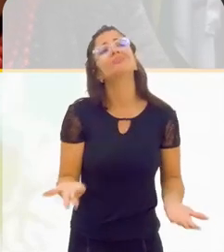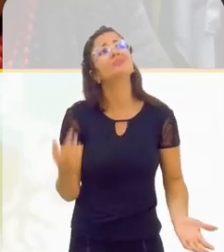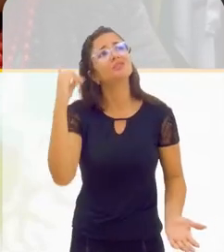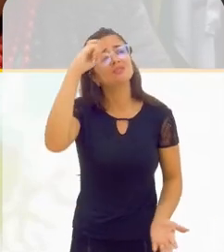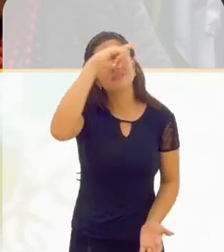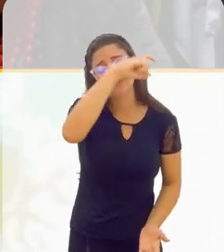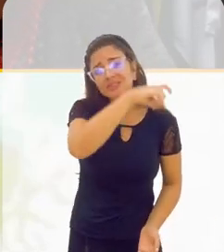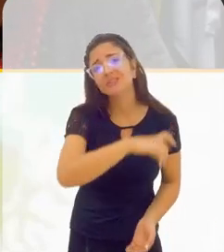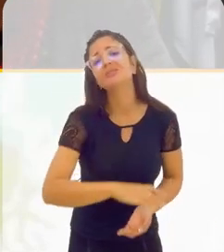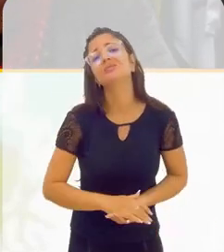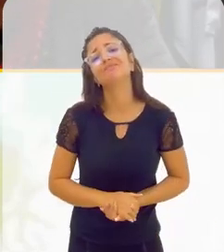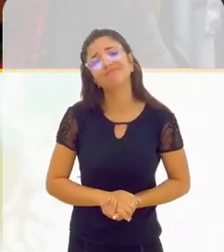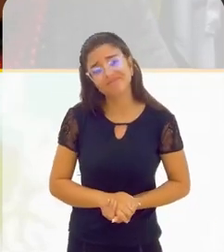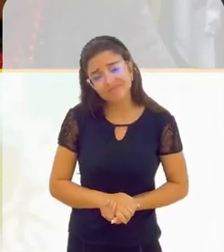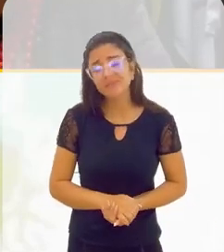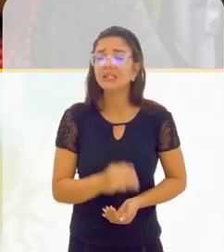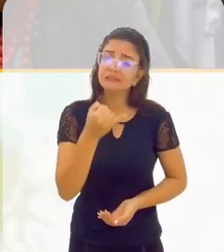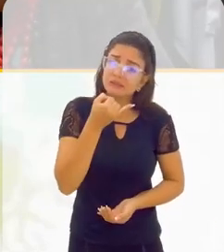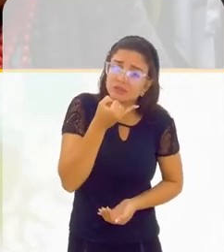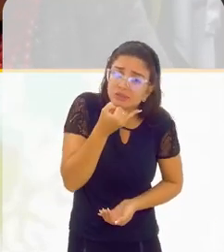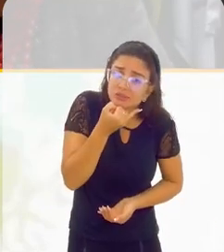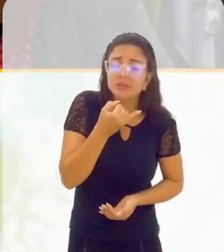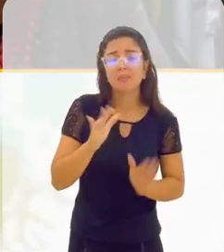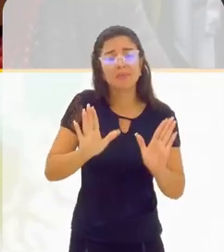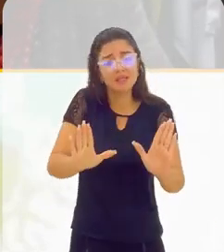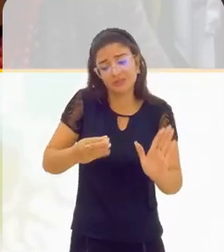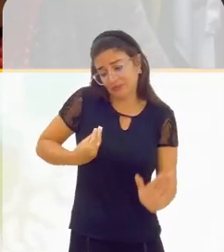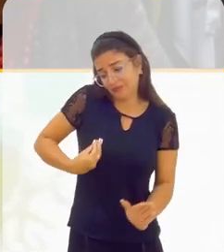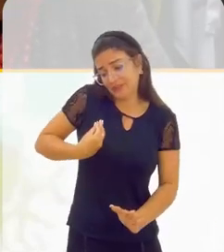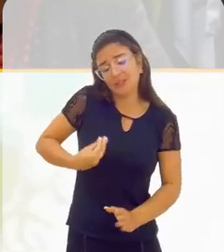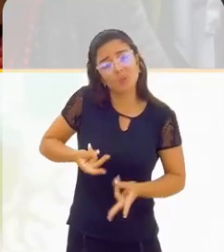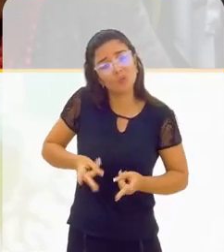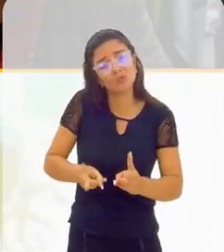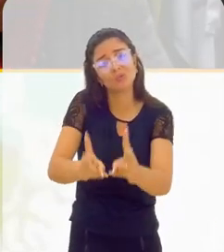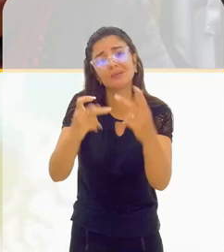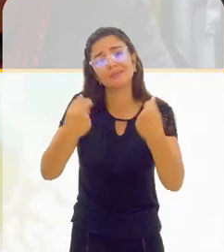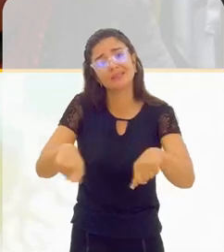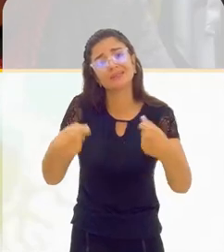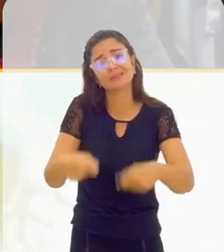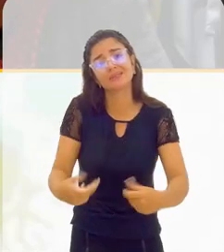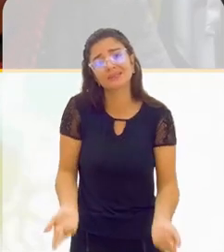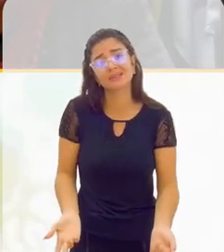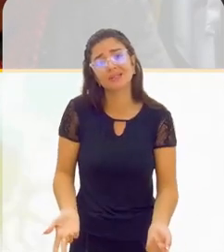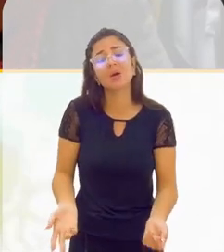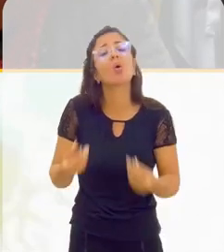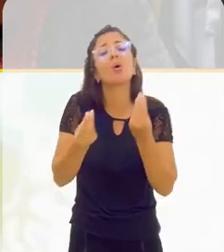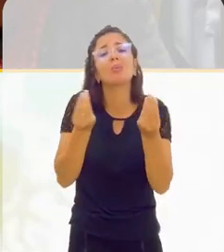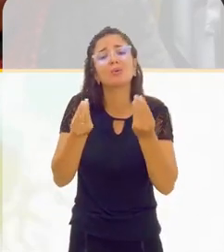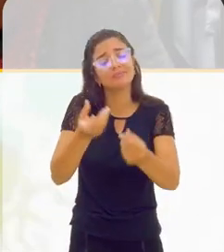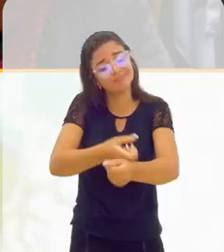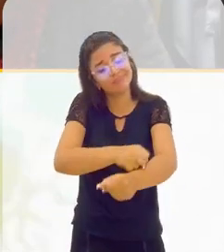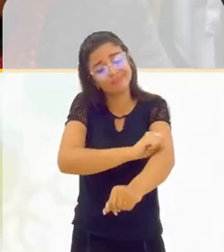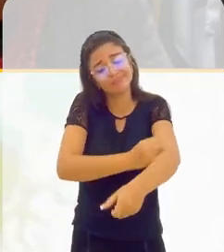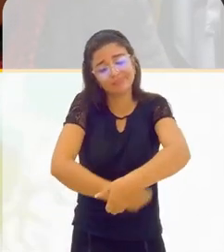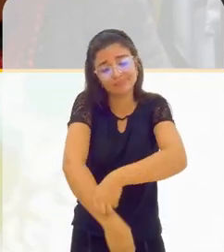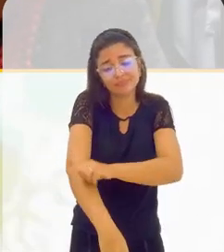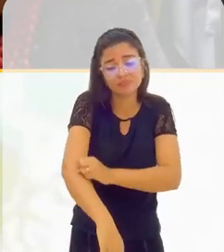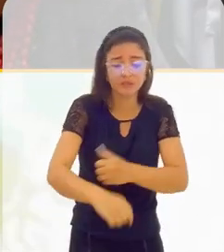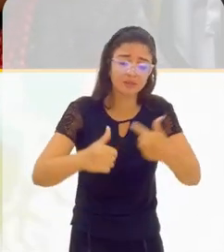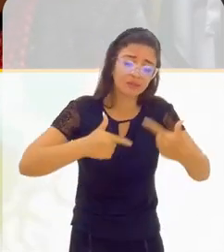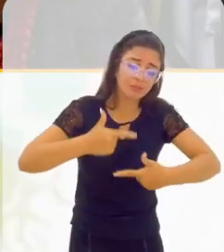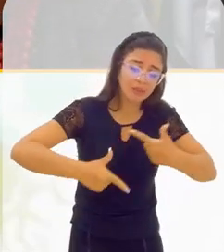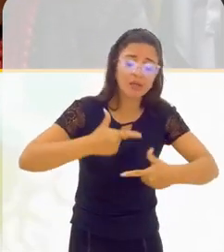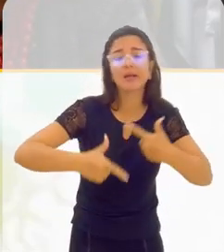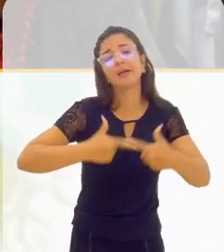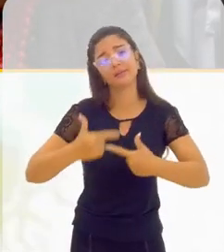pandemia foi realmente muito triste mas a gente sobrevive porque porque a gente arregaça manga vai trabalhar e se